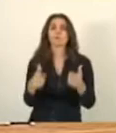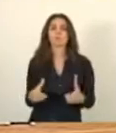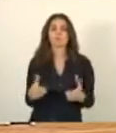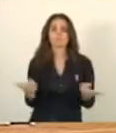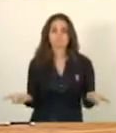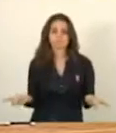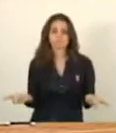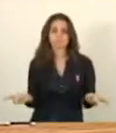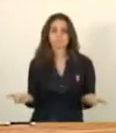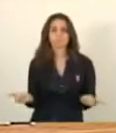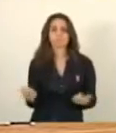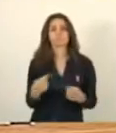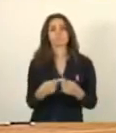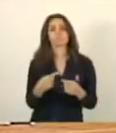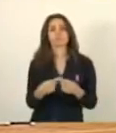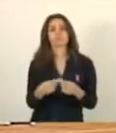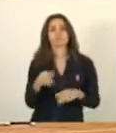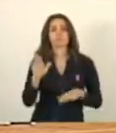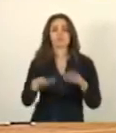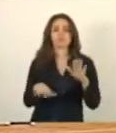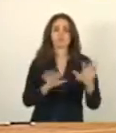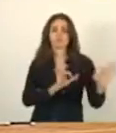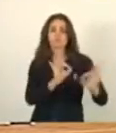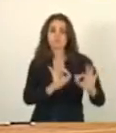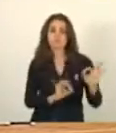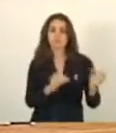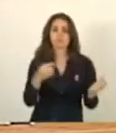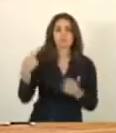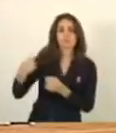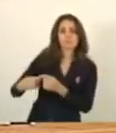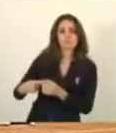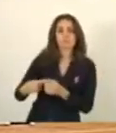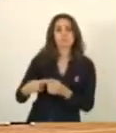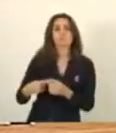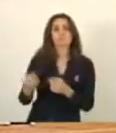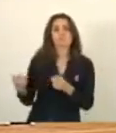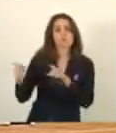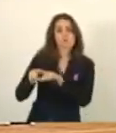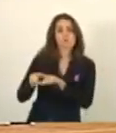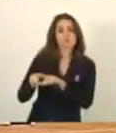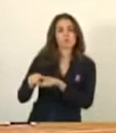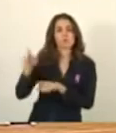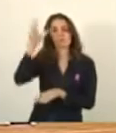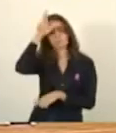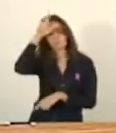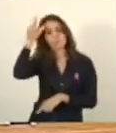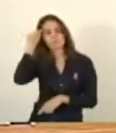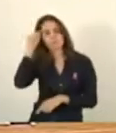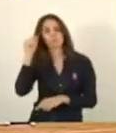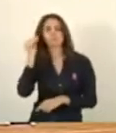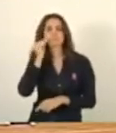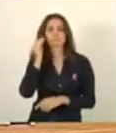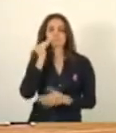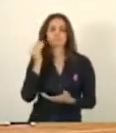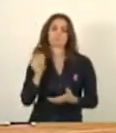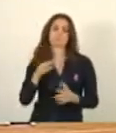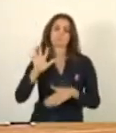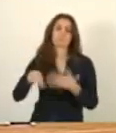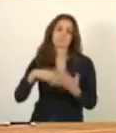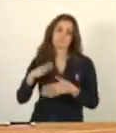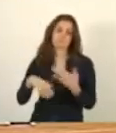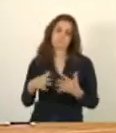uma confusão, tinha que fazer, às vezes, um acordo ali com a prefeitura, como aconteceu em Afonso Cláudio, por exemplo. Era sempre uma